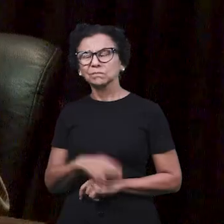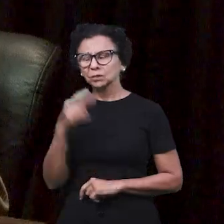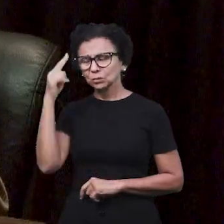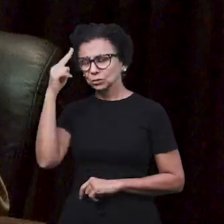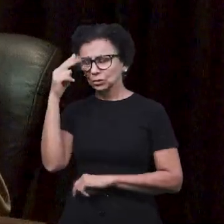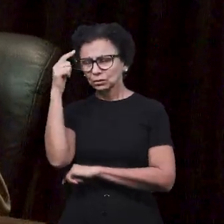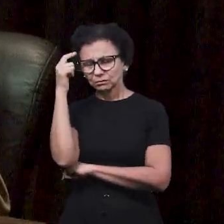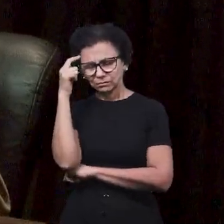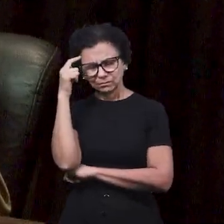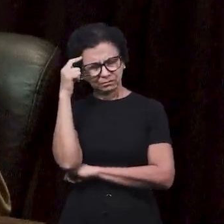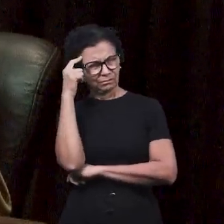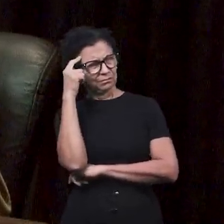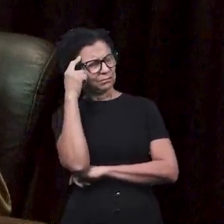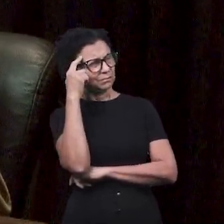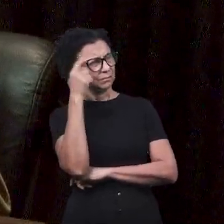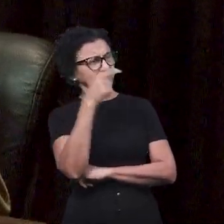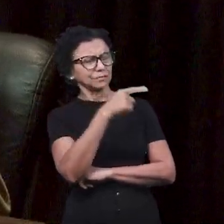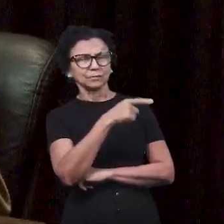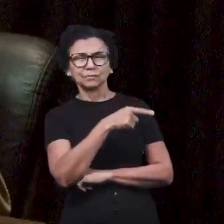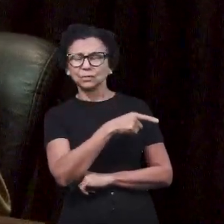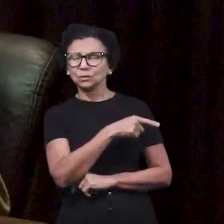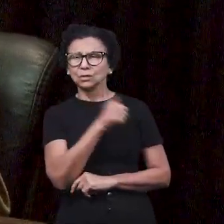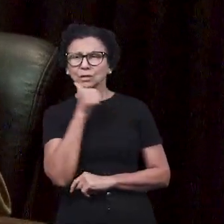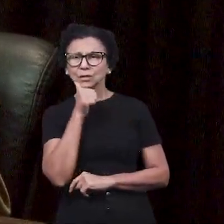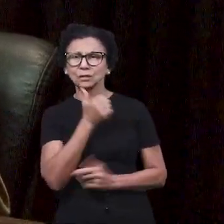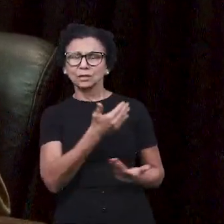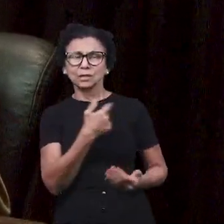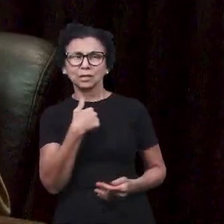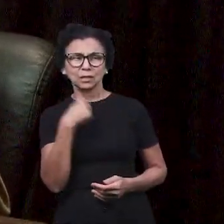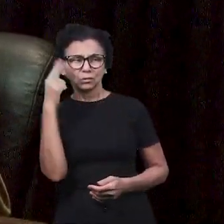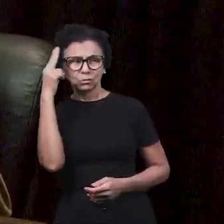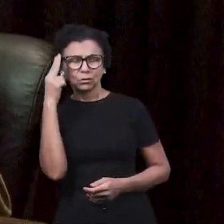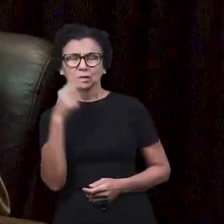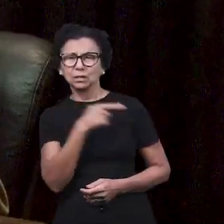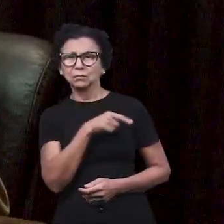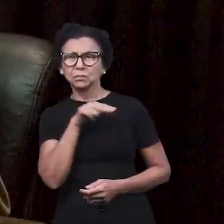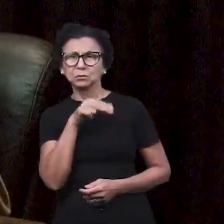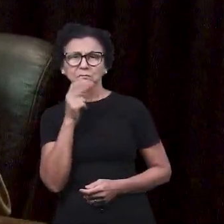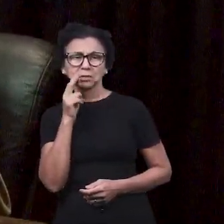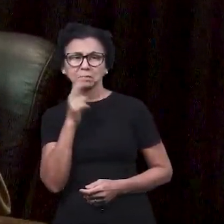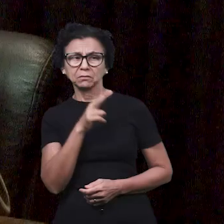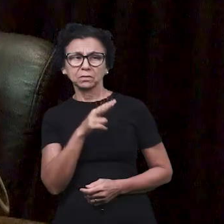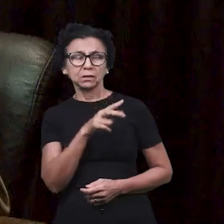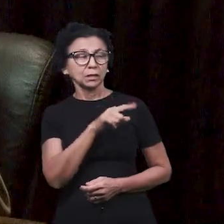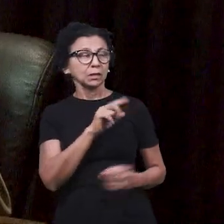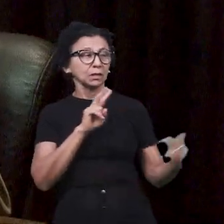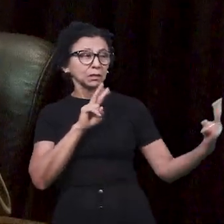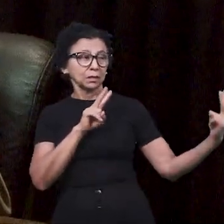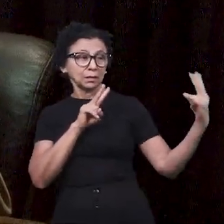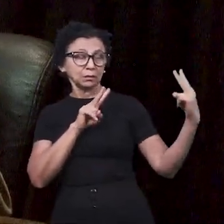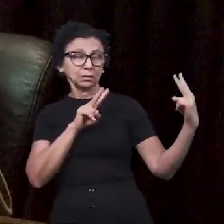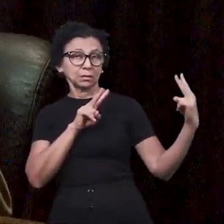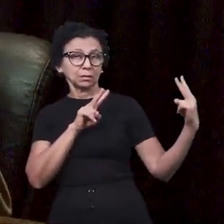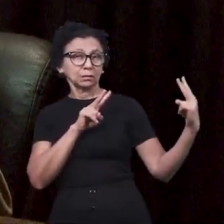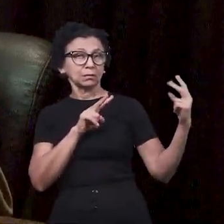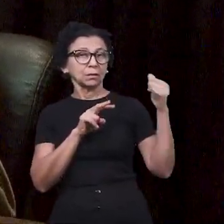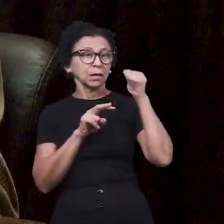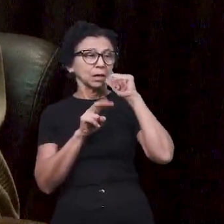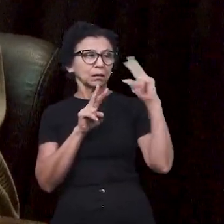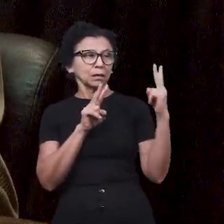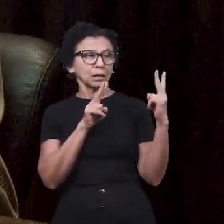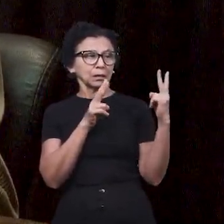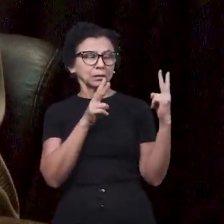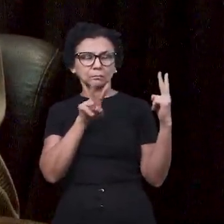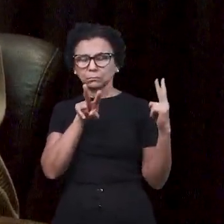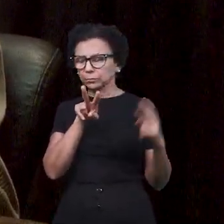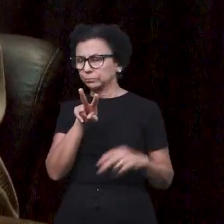ficou olhando para a jovem e falou: "Mas é a jovem do sonho, ele não conhecia, nunca tinha visto aquela jovem". E a jovem ficou olhando para ele. Ele pegou,